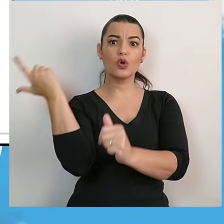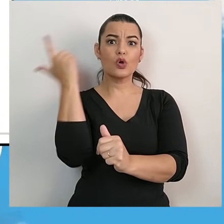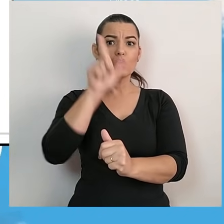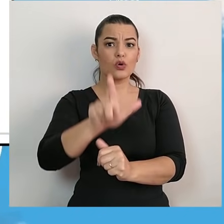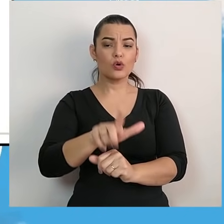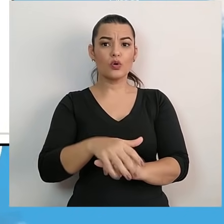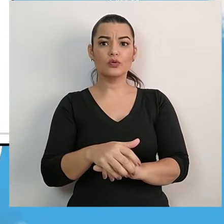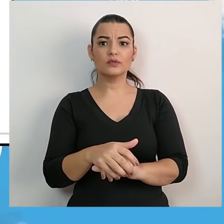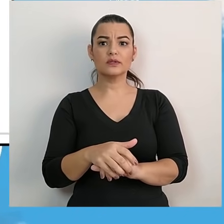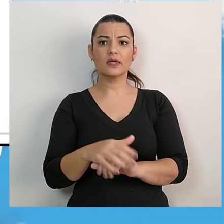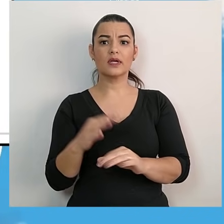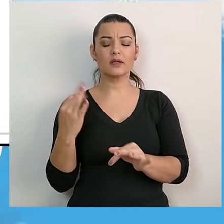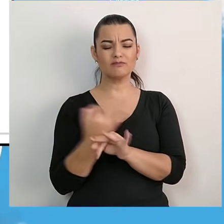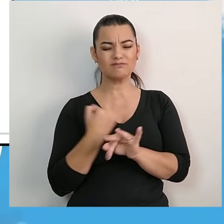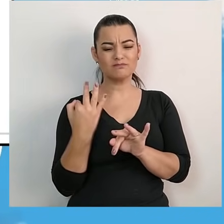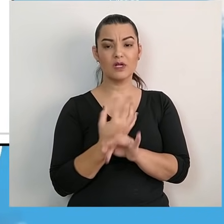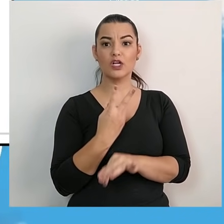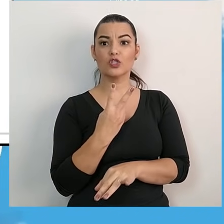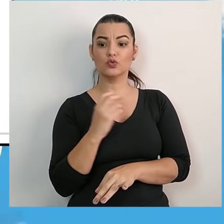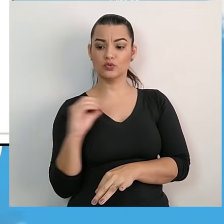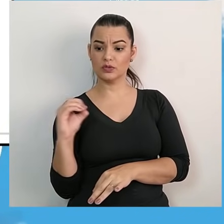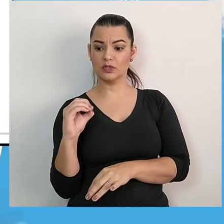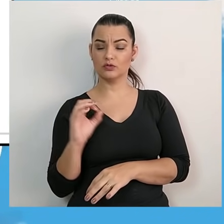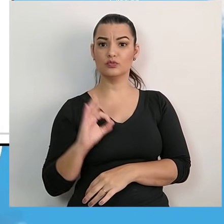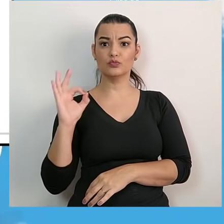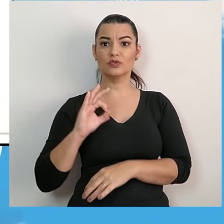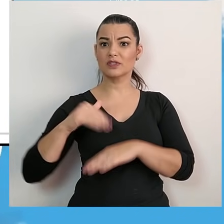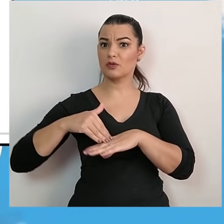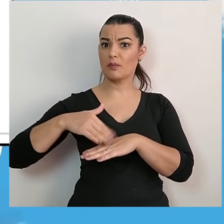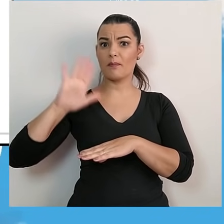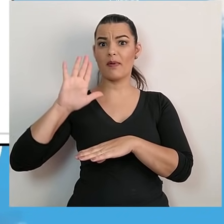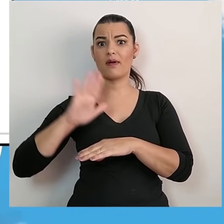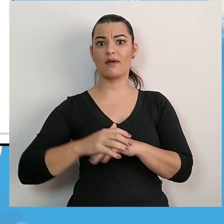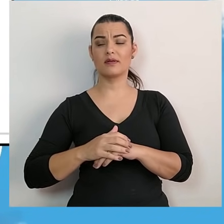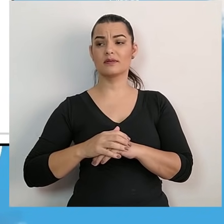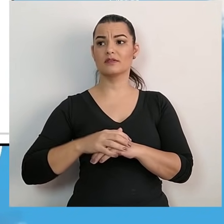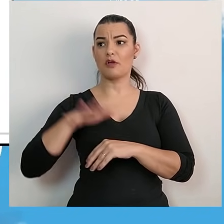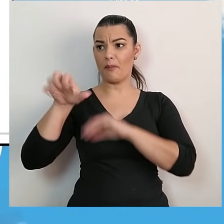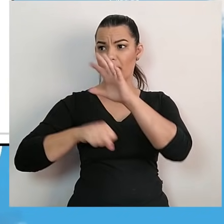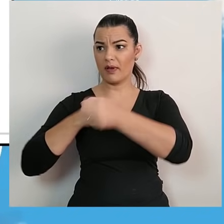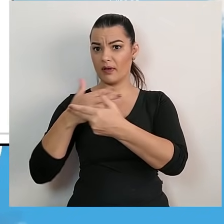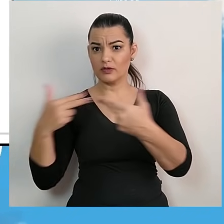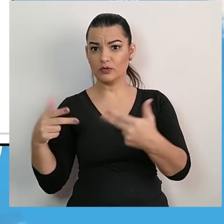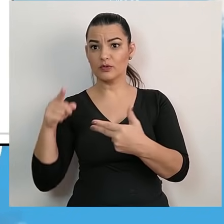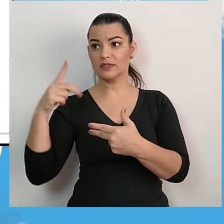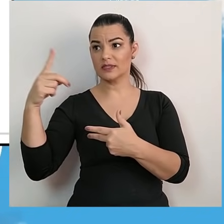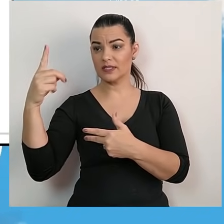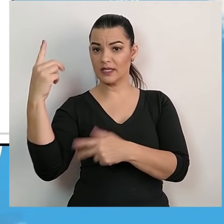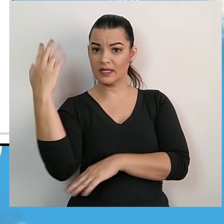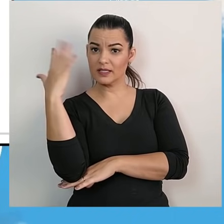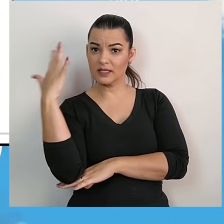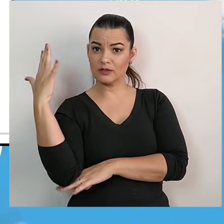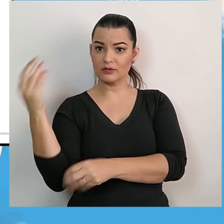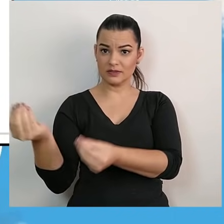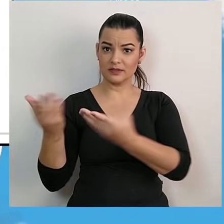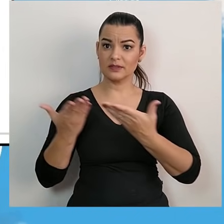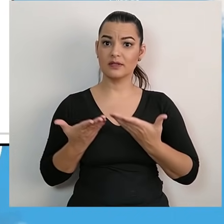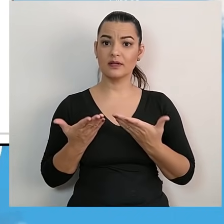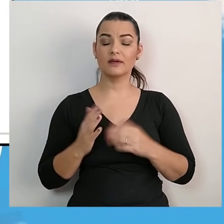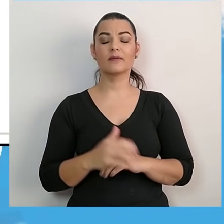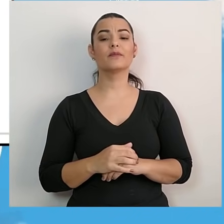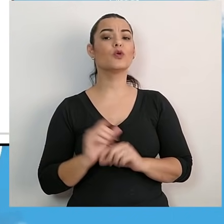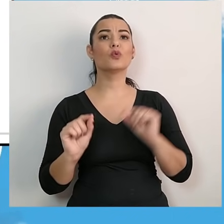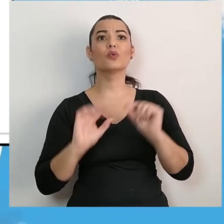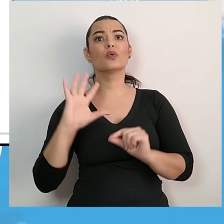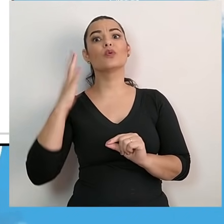200% de exploração de recursos? O que aconteceria quando esses recursos acabassem? Como